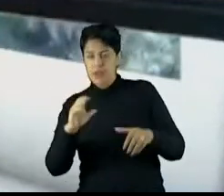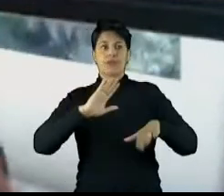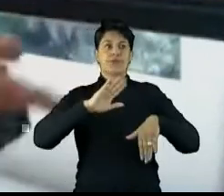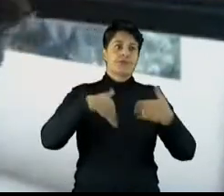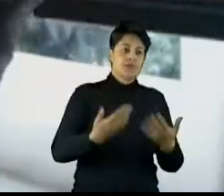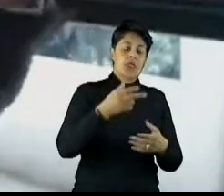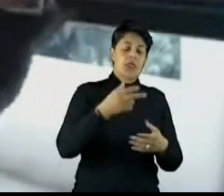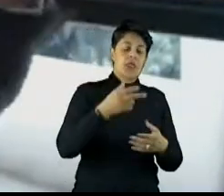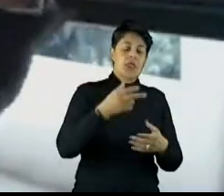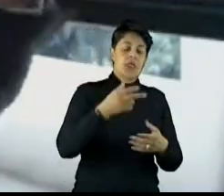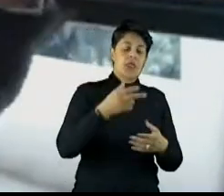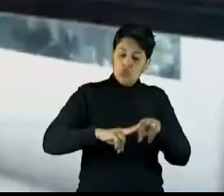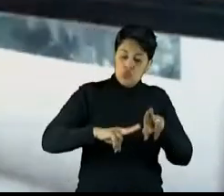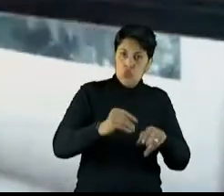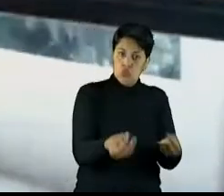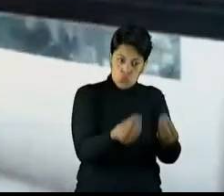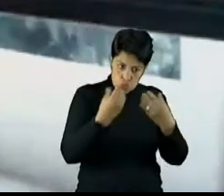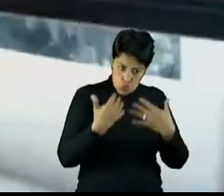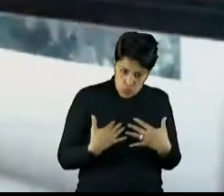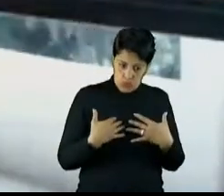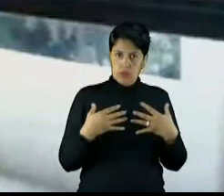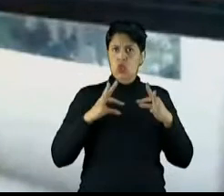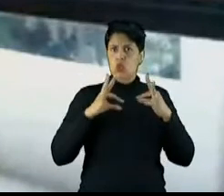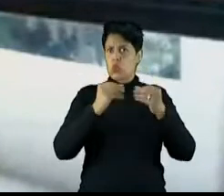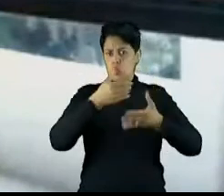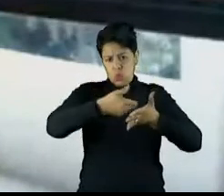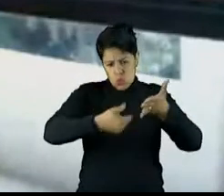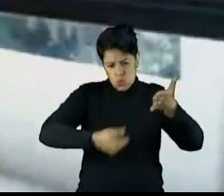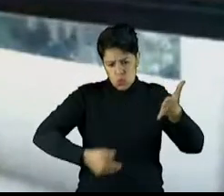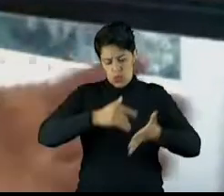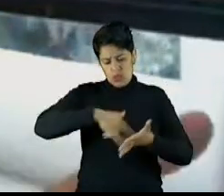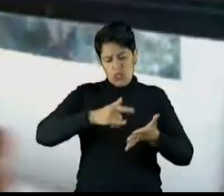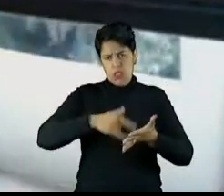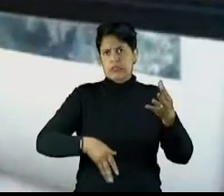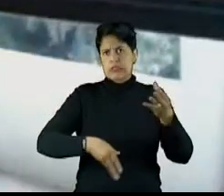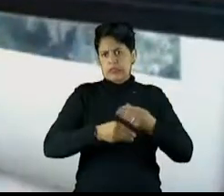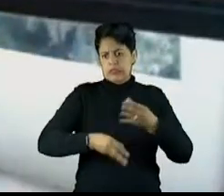Fernandes requereram a realização da sustentação oral por ocasião do julgamento do